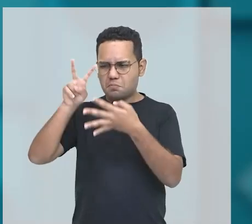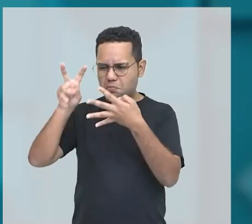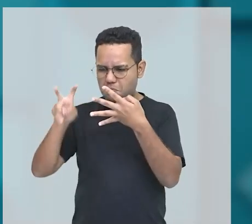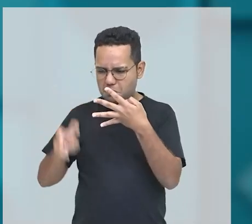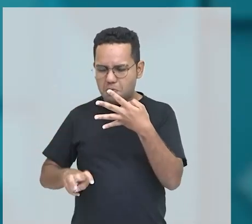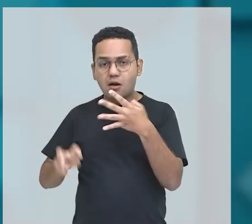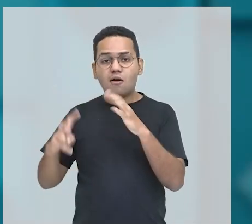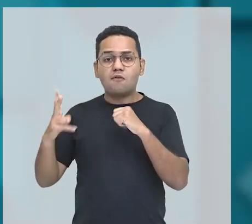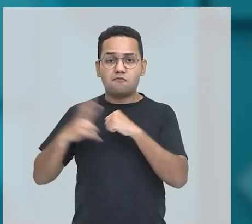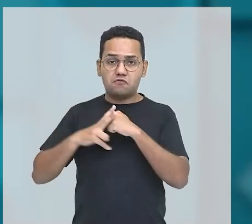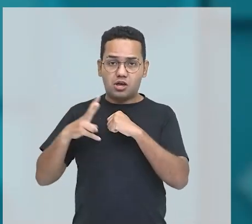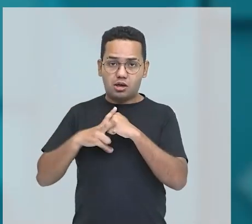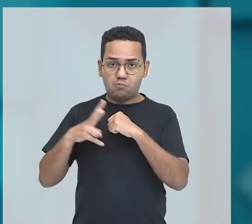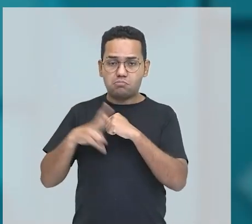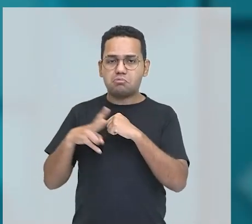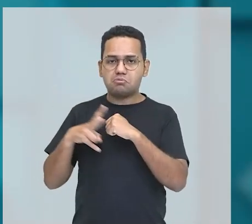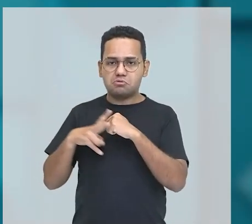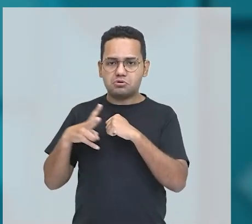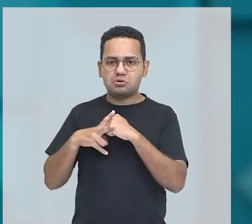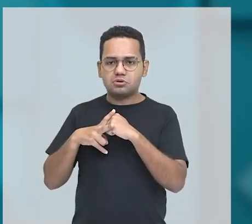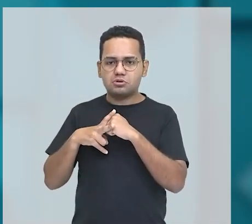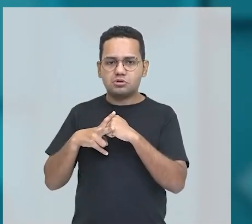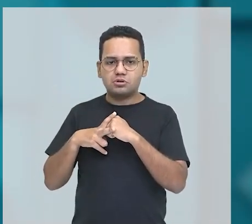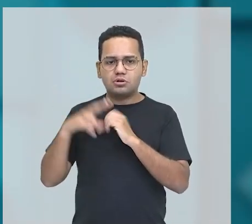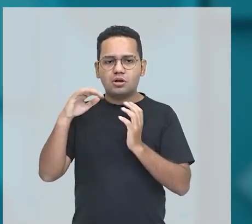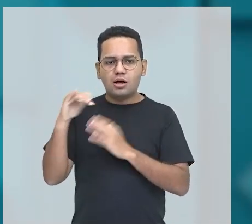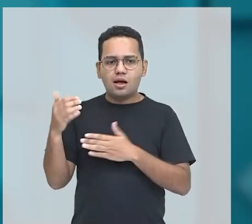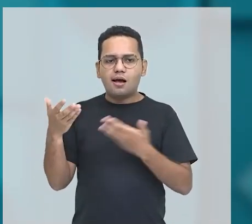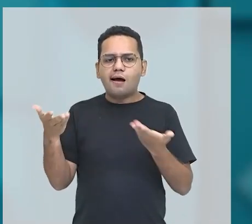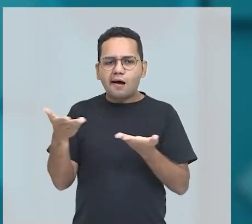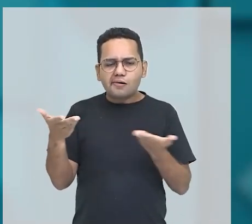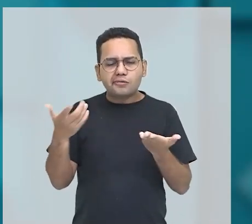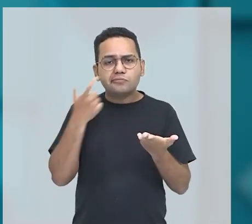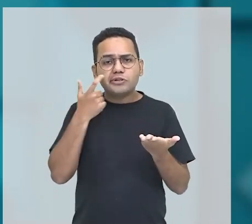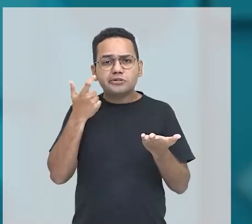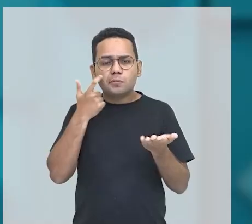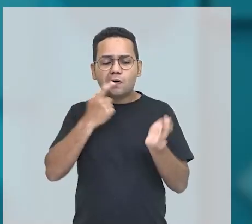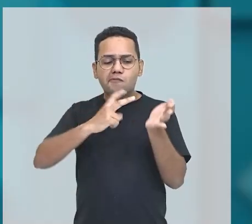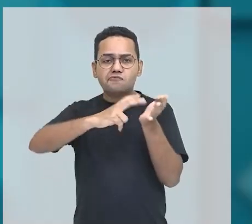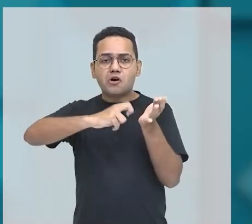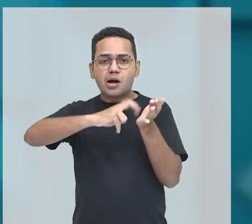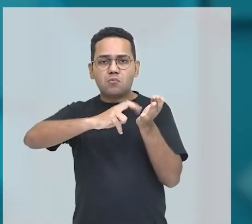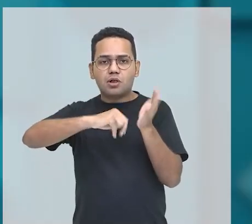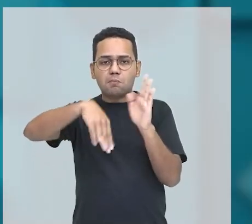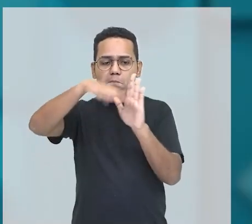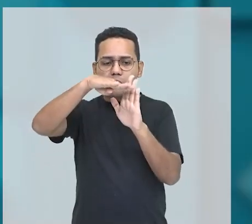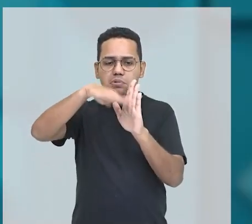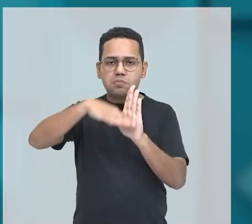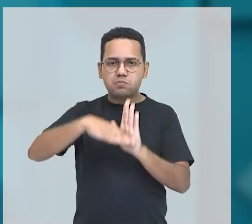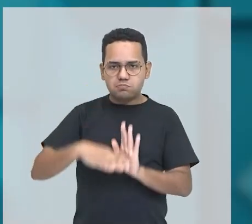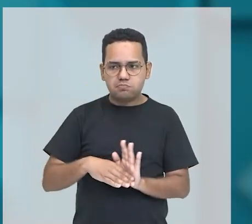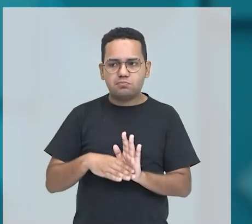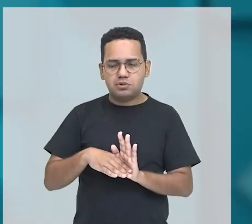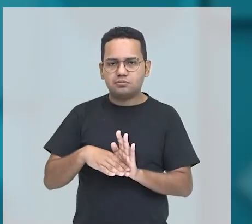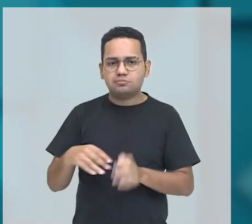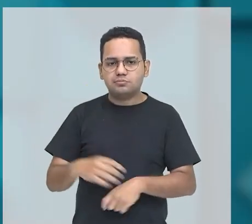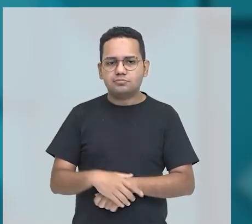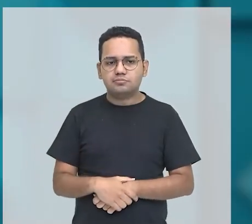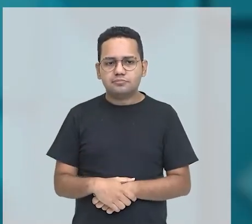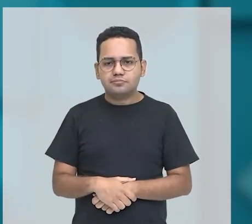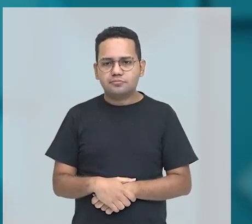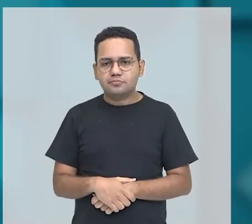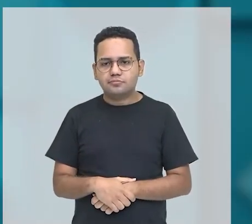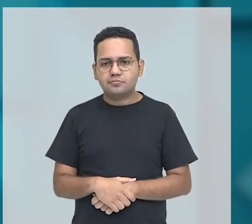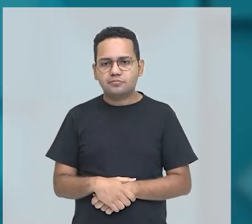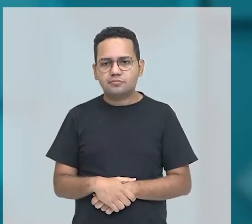vai dar uma olhadinha nessa lista de verbos, né? É sempre muito bom a gente ver essa lista de verbos, porque é uma